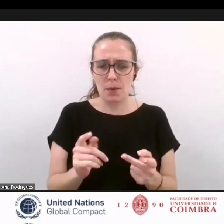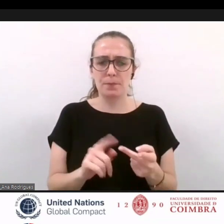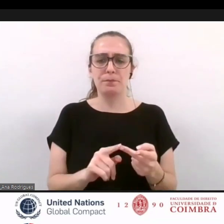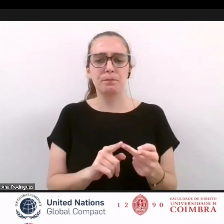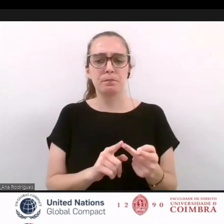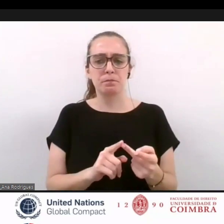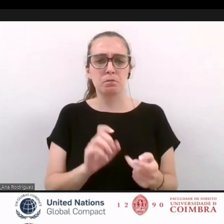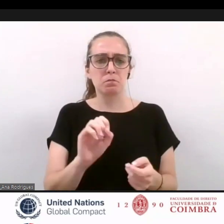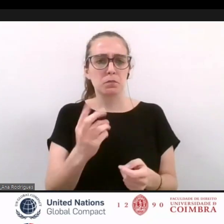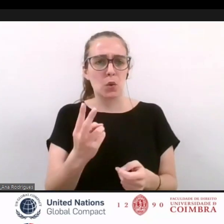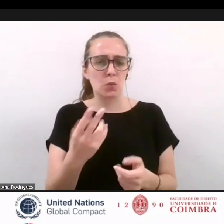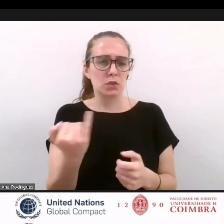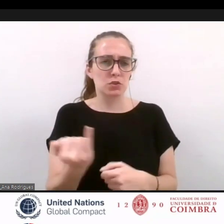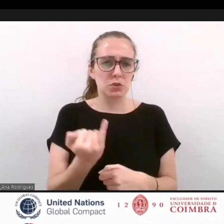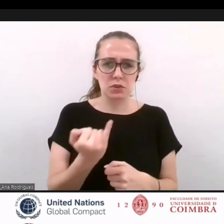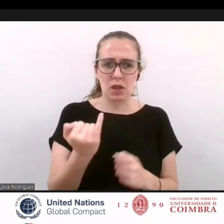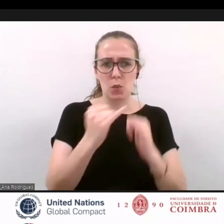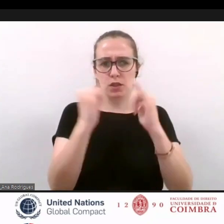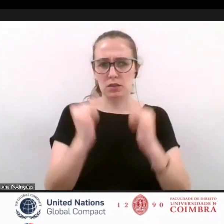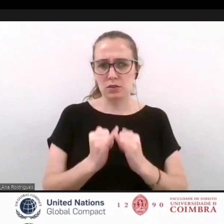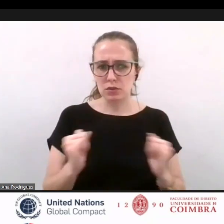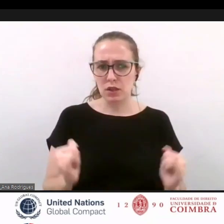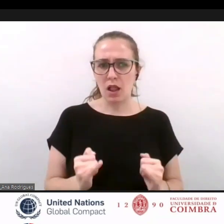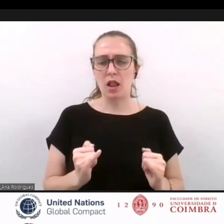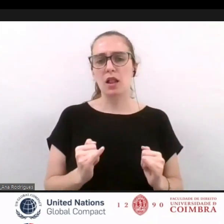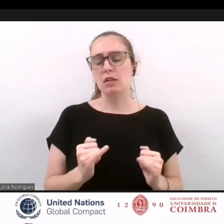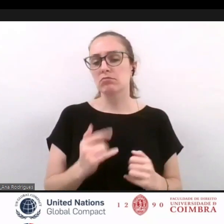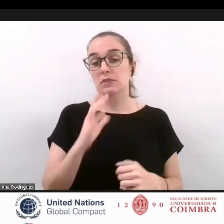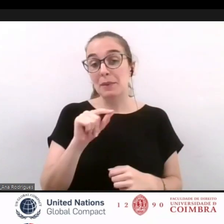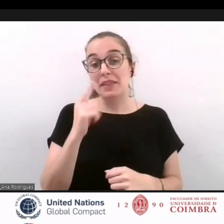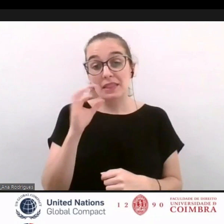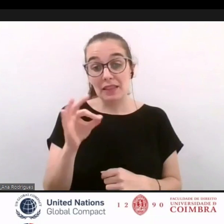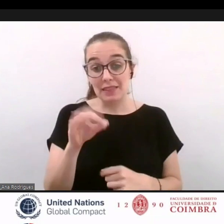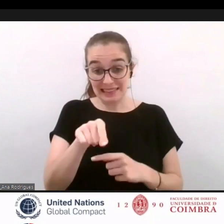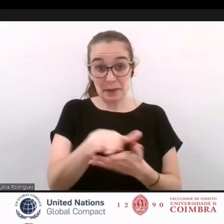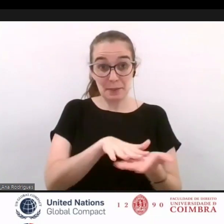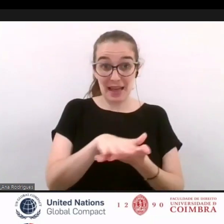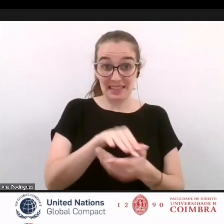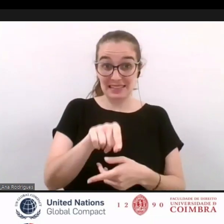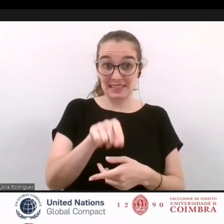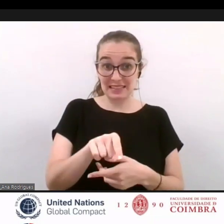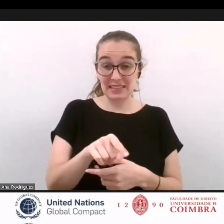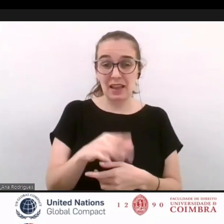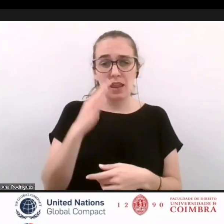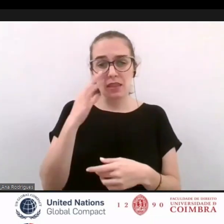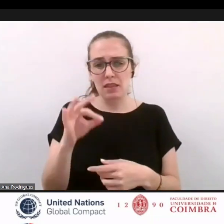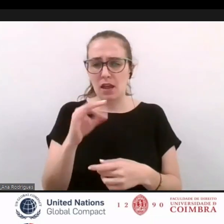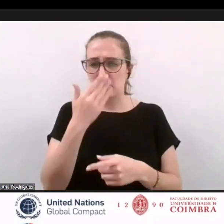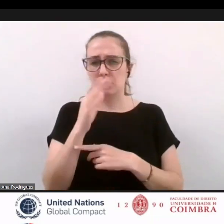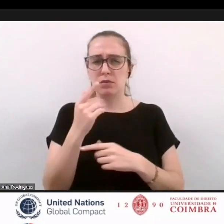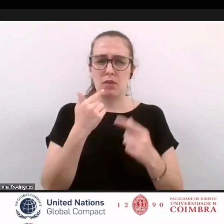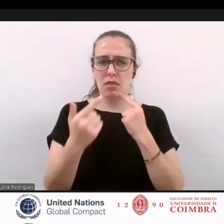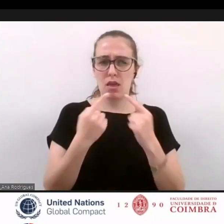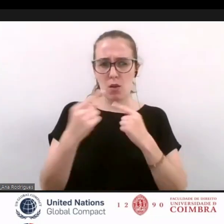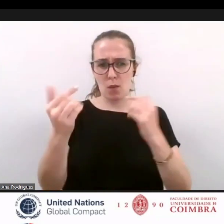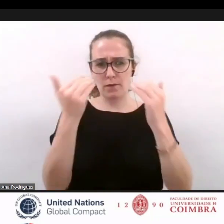outras organizações internacionais, e tentar, com base nesses, no próprio diálogo da informação que é